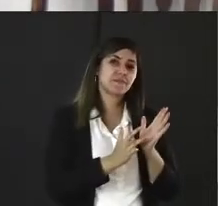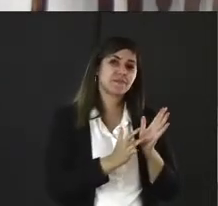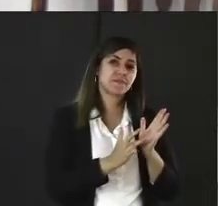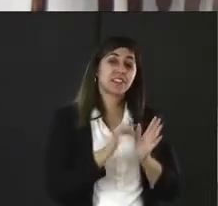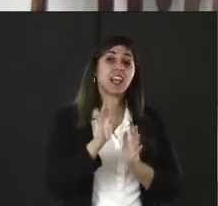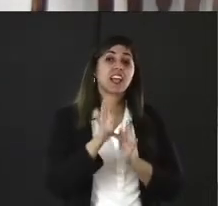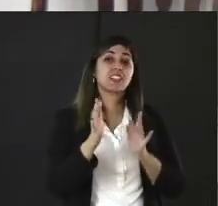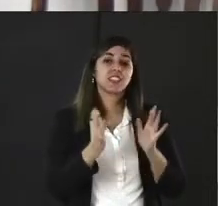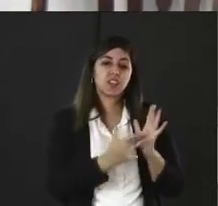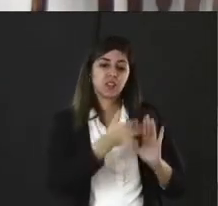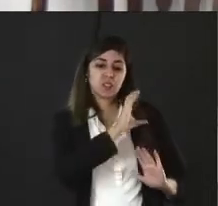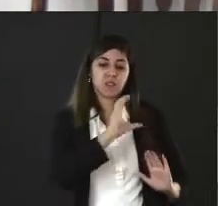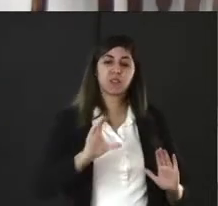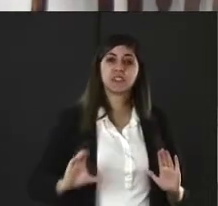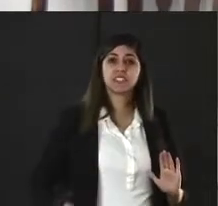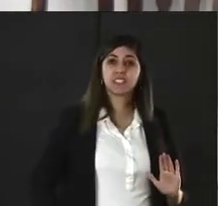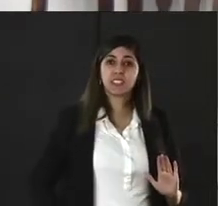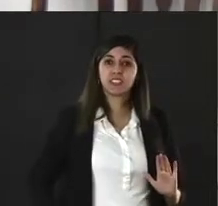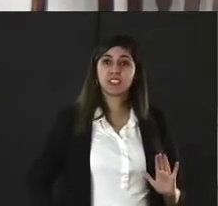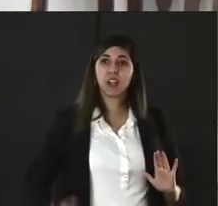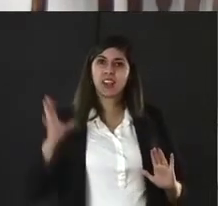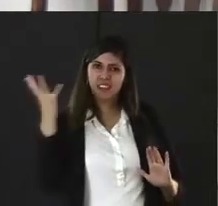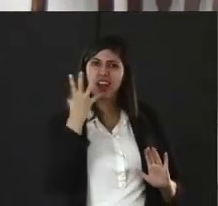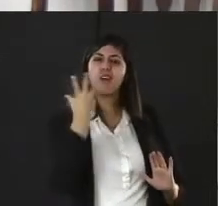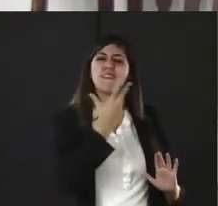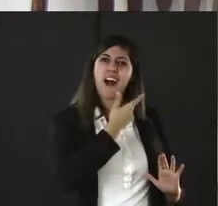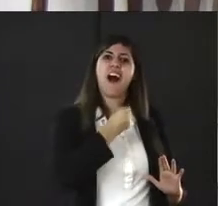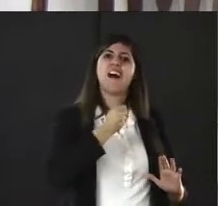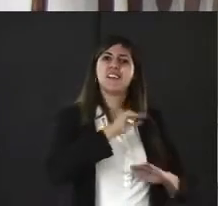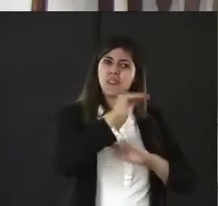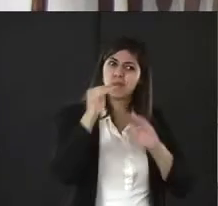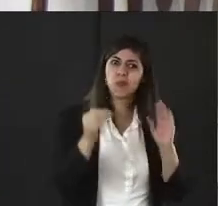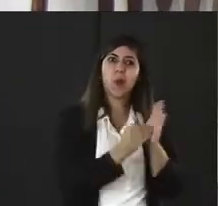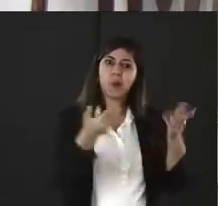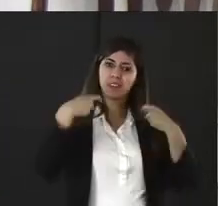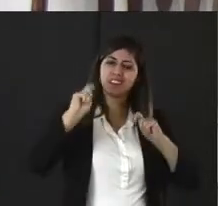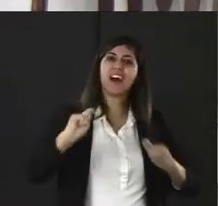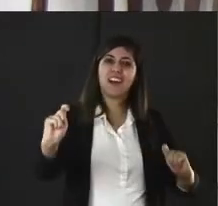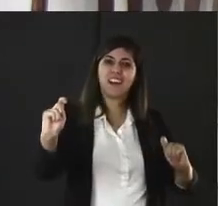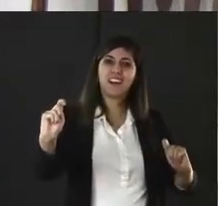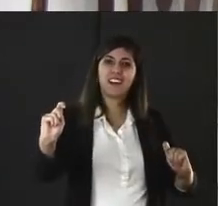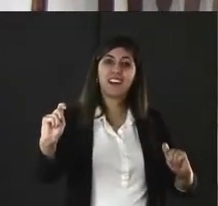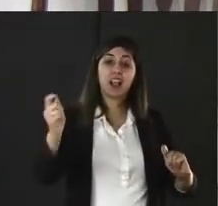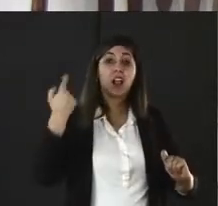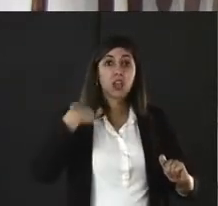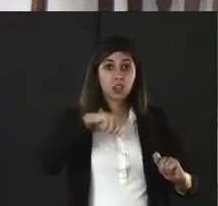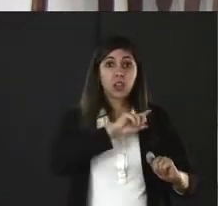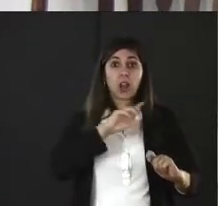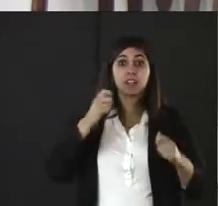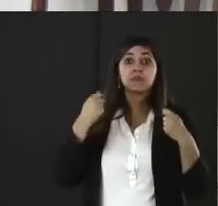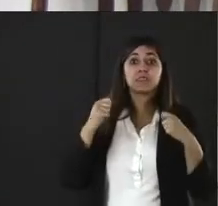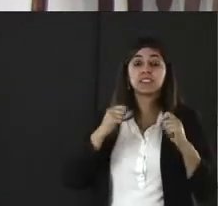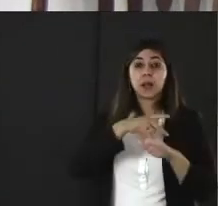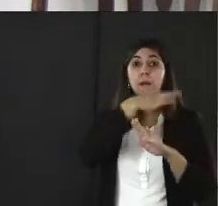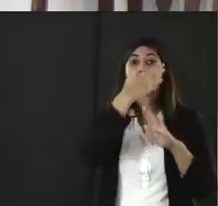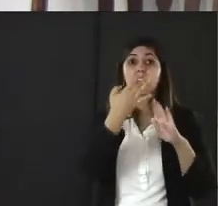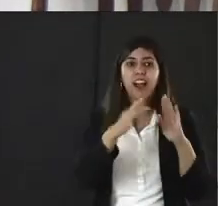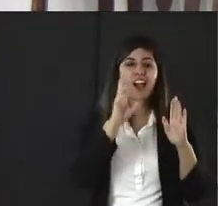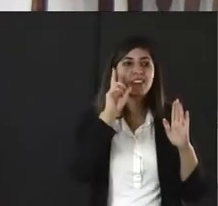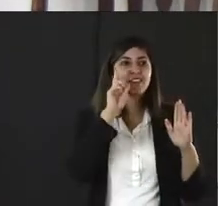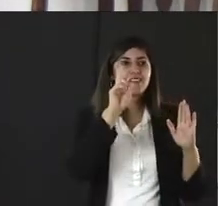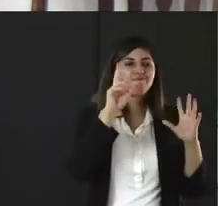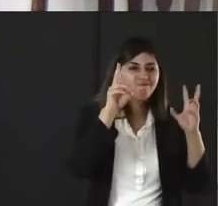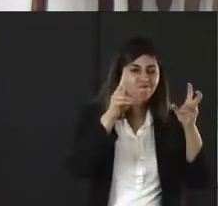cristo é suficiente para nos salvar eu e você precisamos ver os sinais